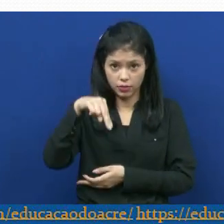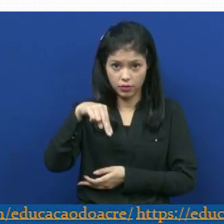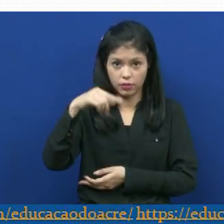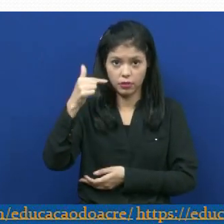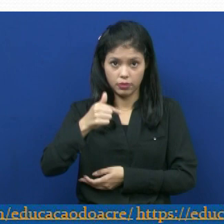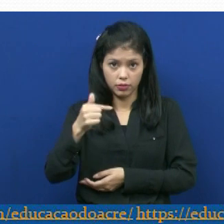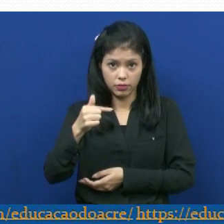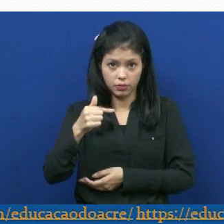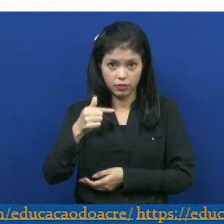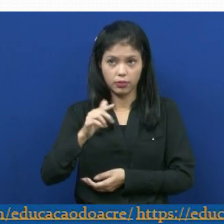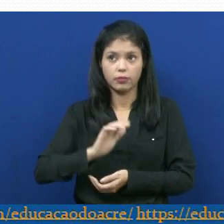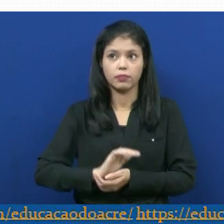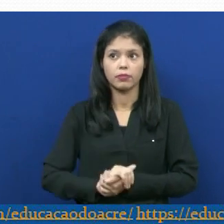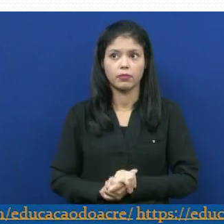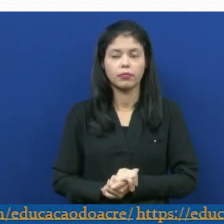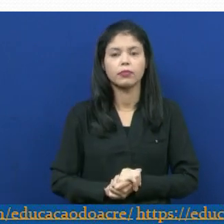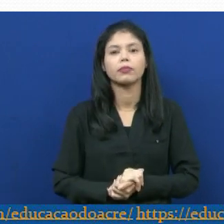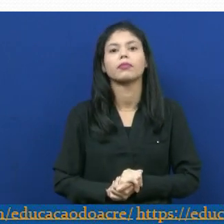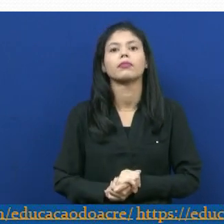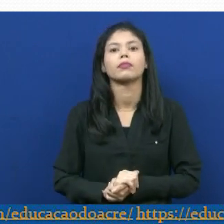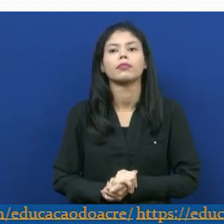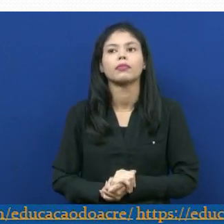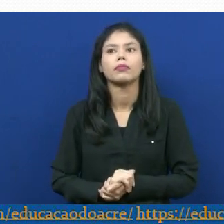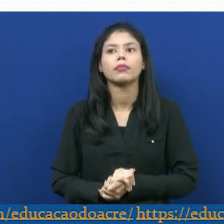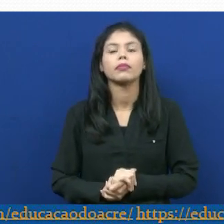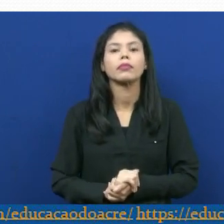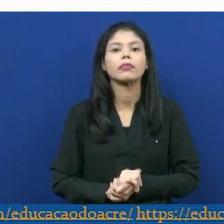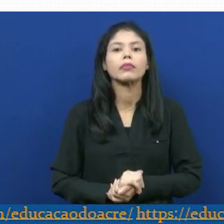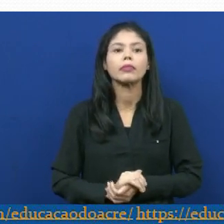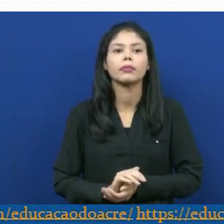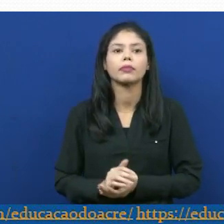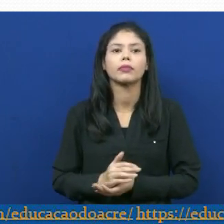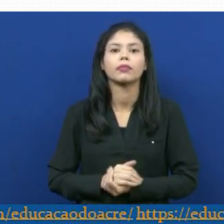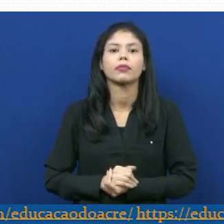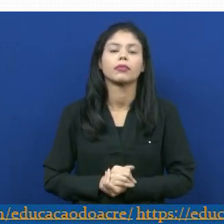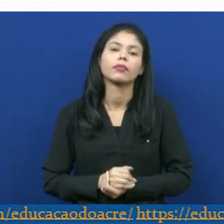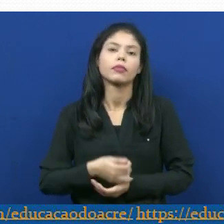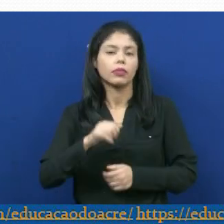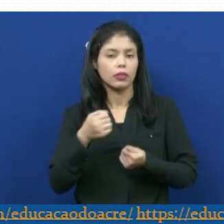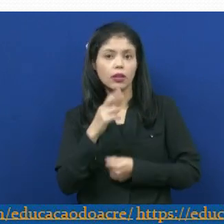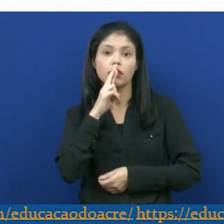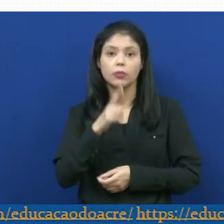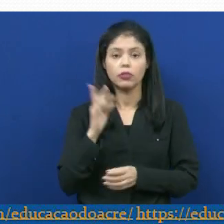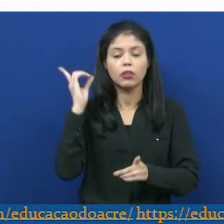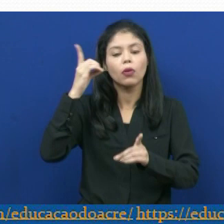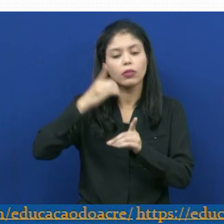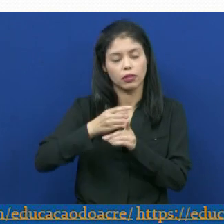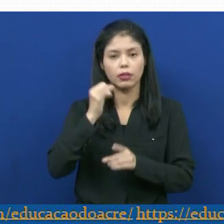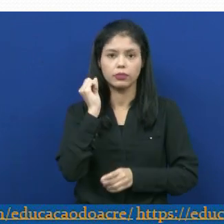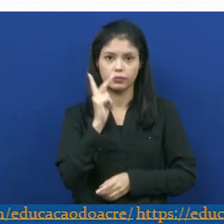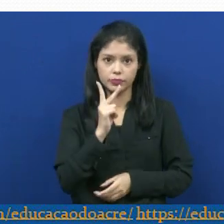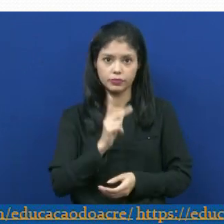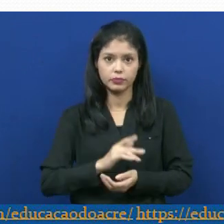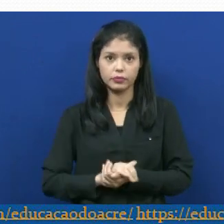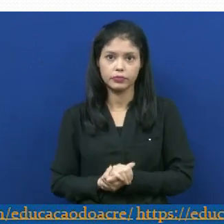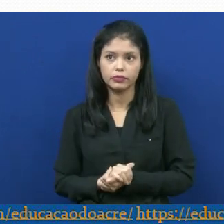a 7. Porque esse é o valor que nós queremos descobrir.